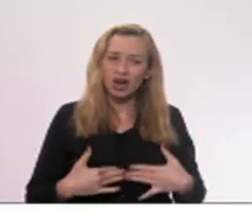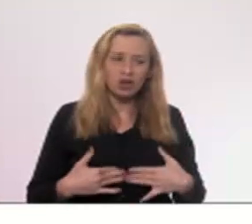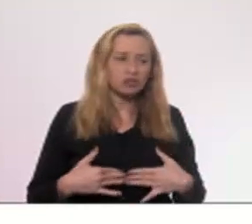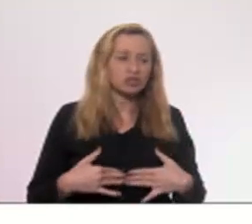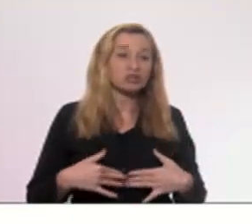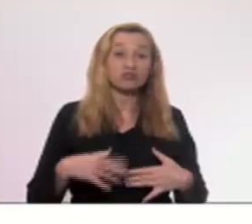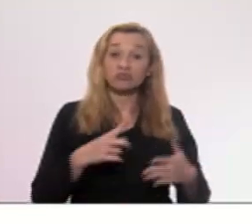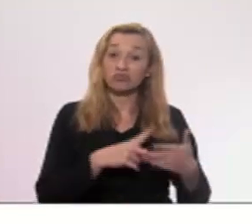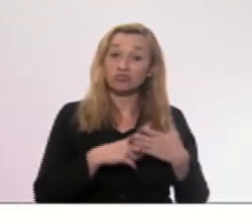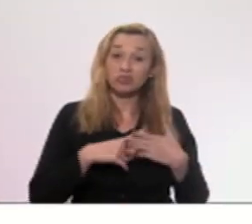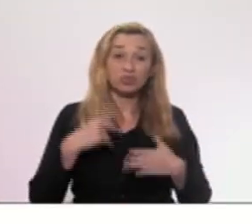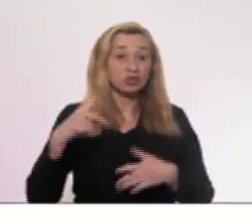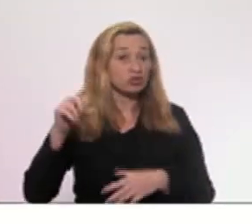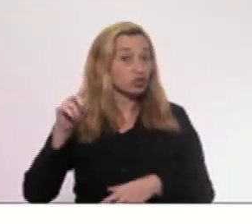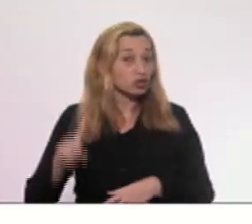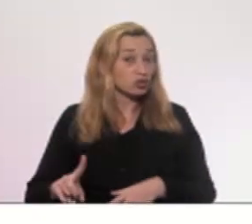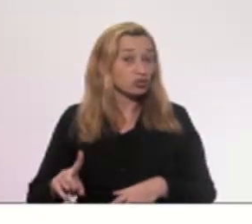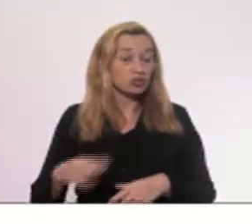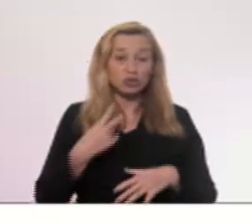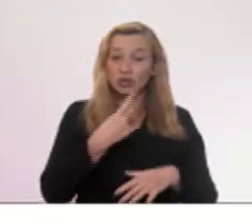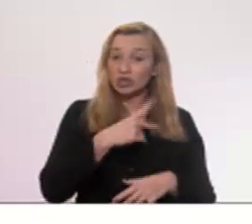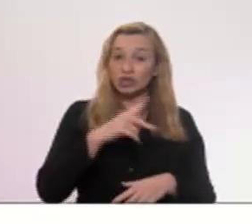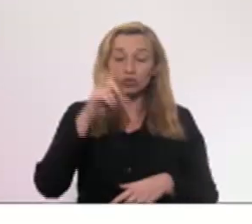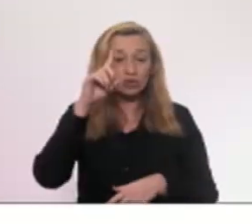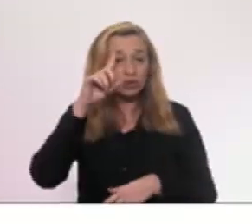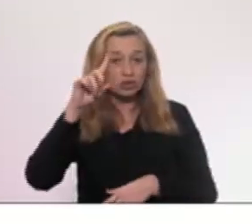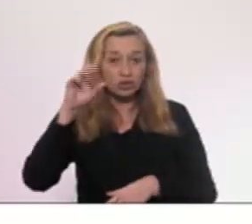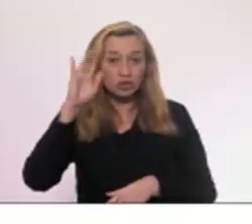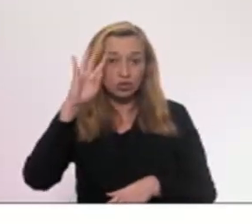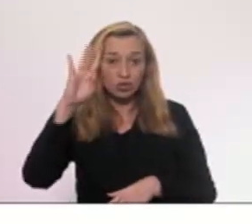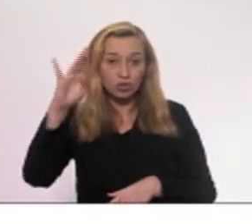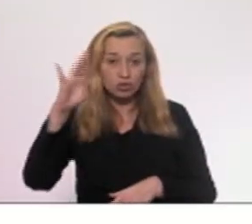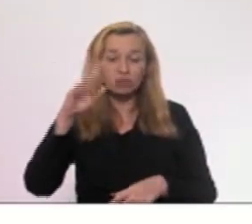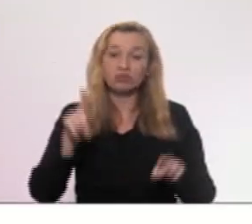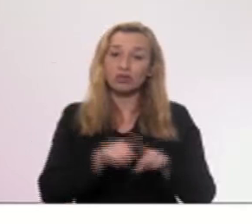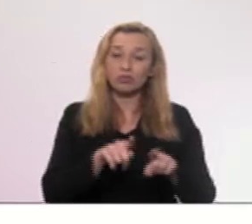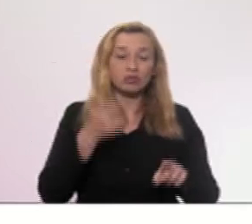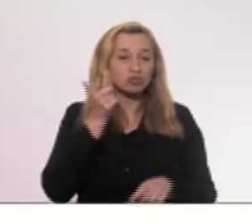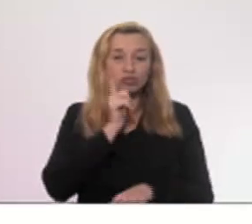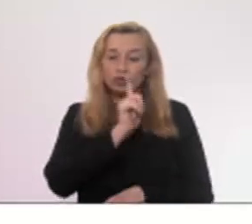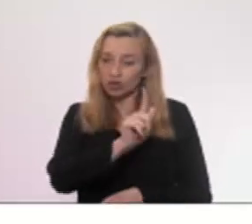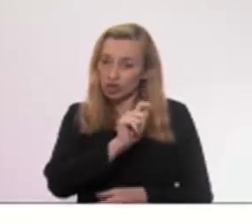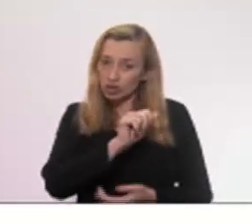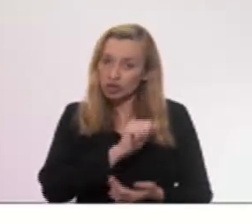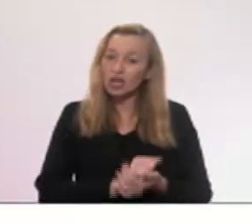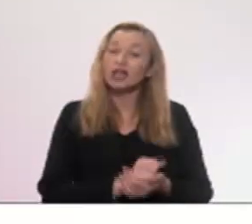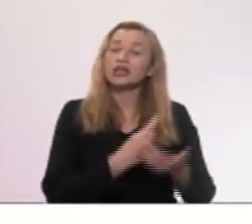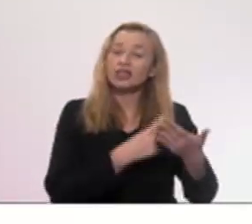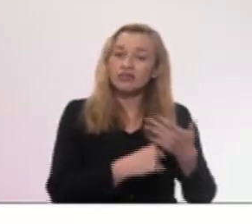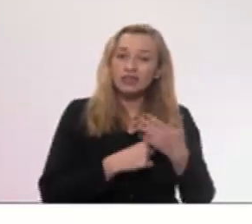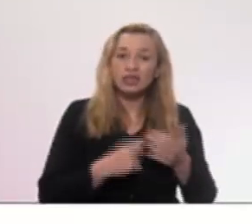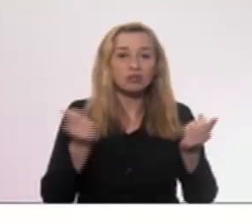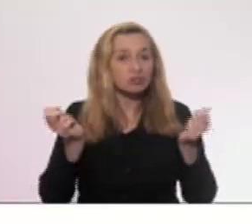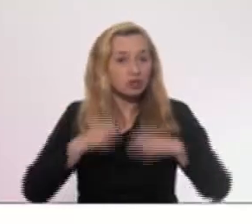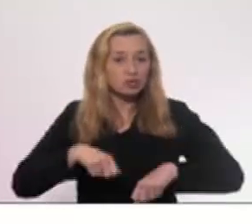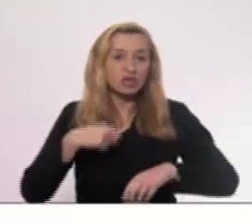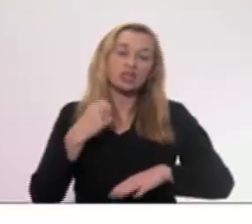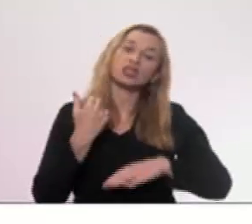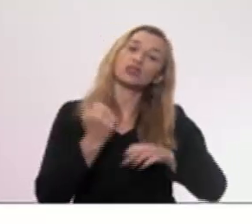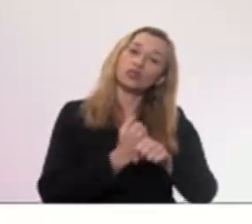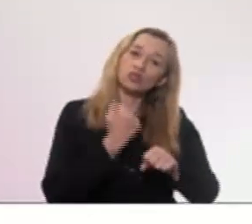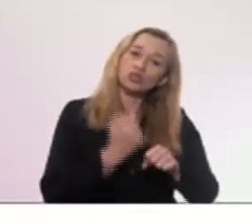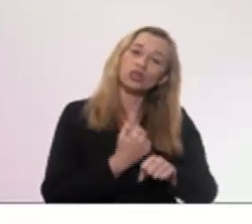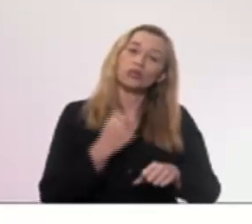seus direitos, defendendo os seus sonhos, defendendo suas conquistas, defendendo a possibilidade de construção